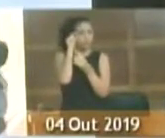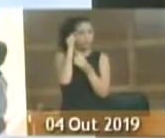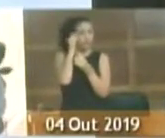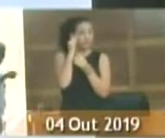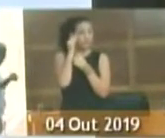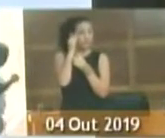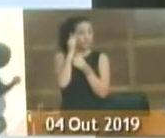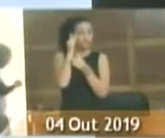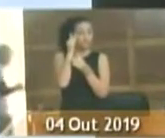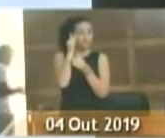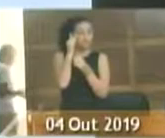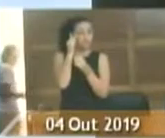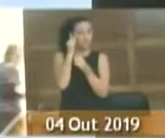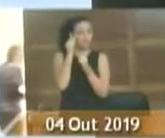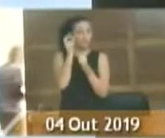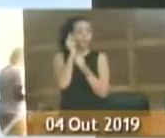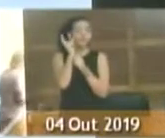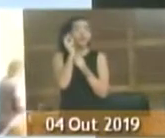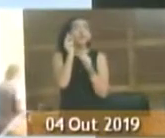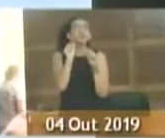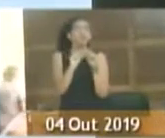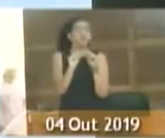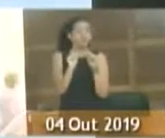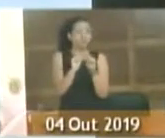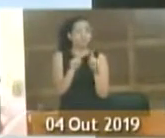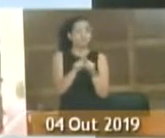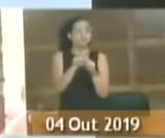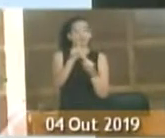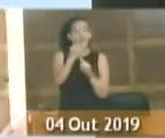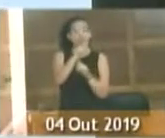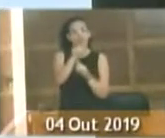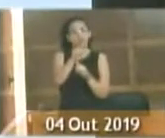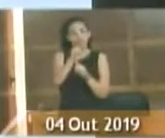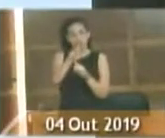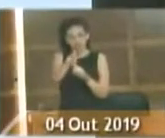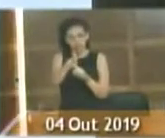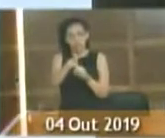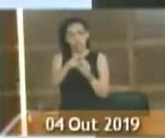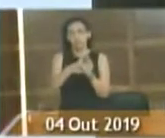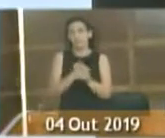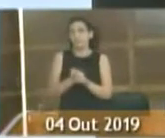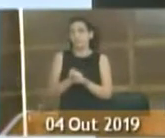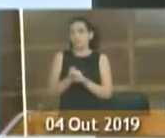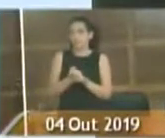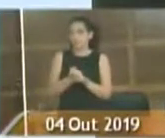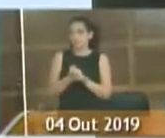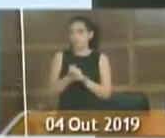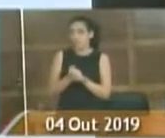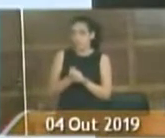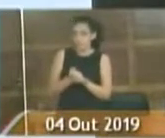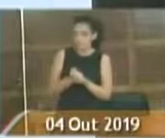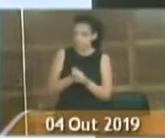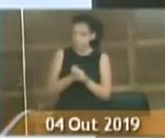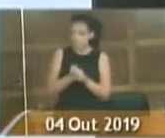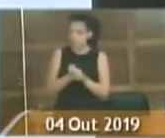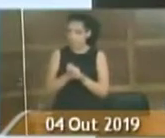Esse gatinho, ele tratou com laser também, com aquele aparelho da luzinha que a tia mostrou. Vamos